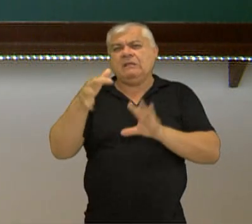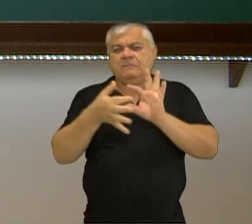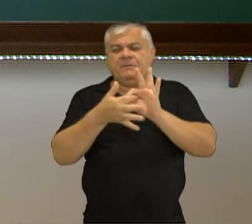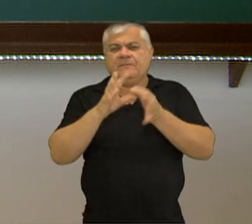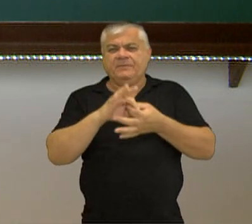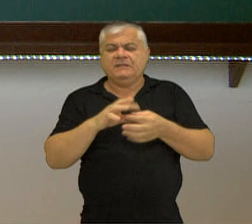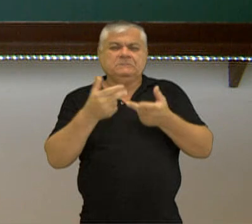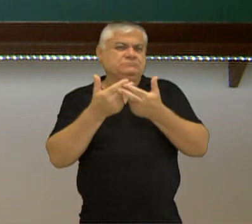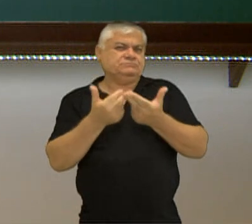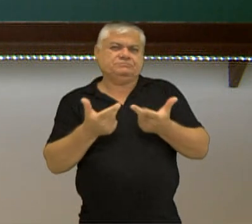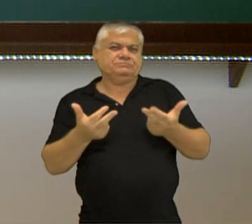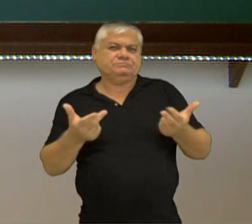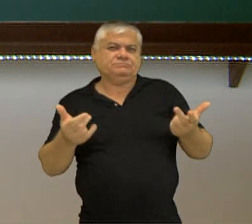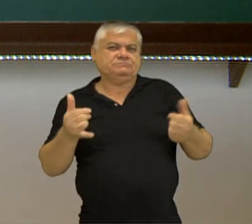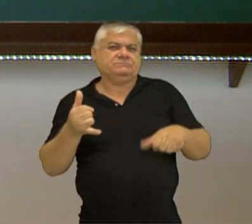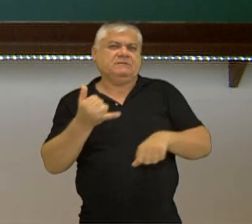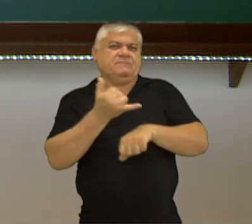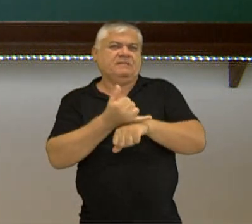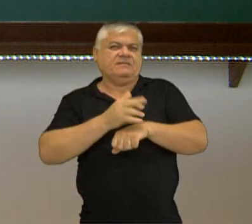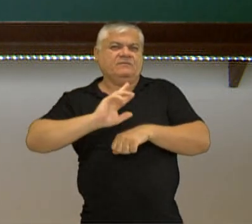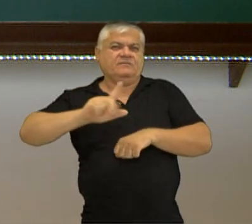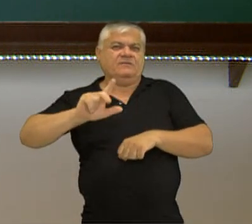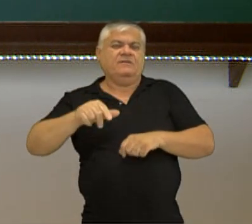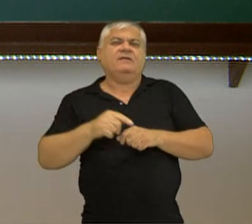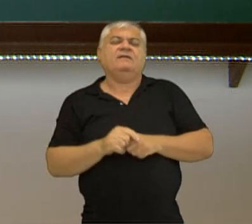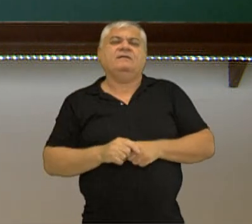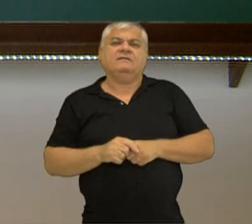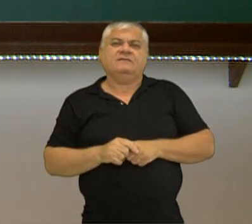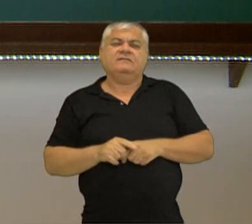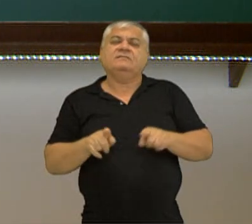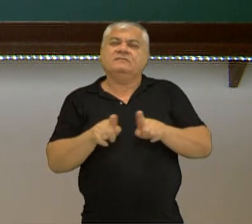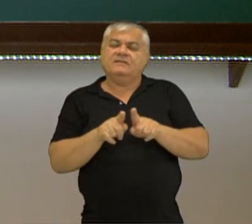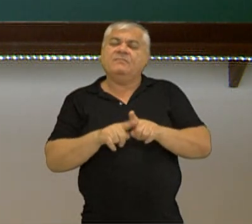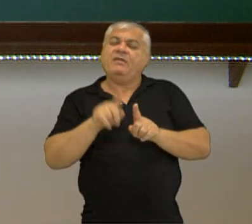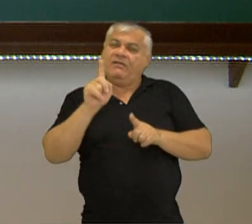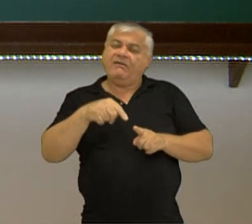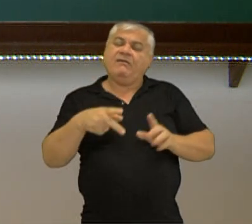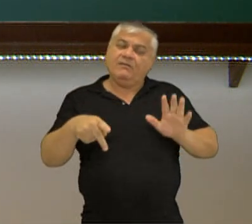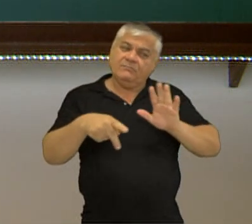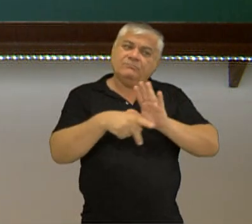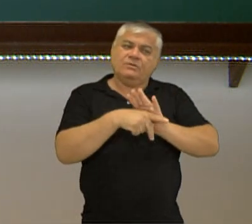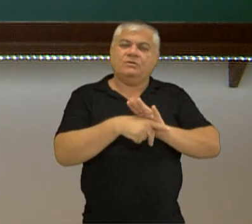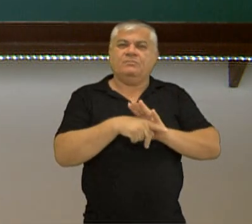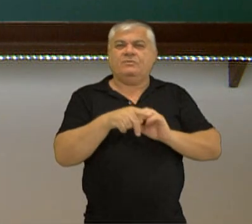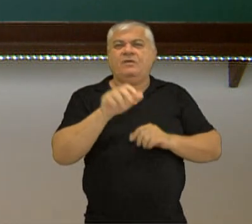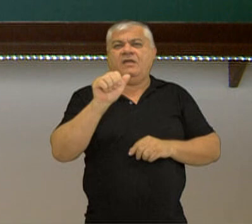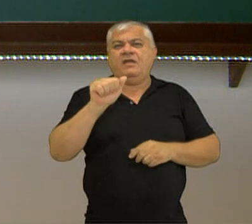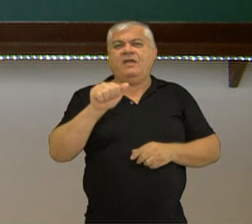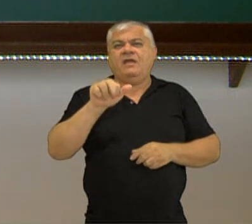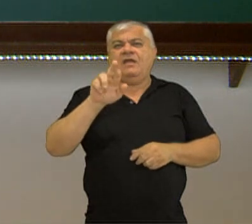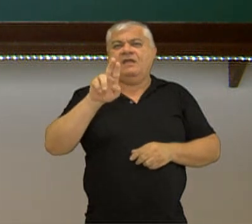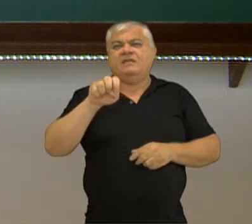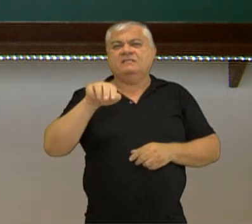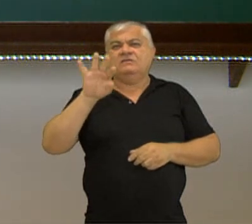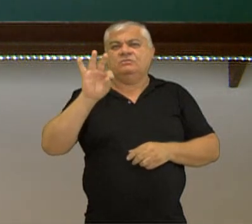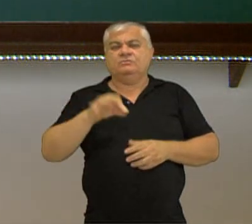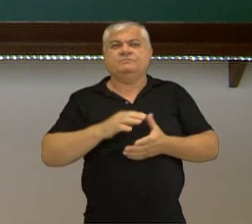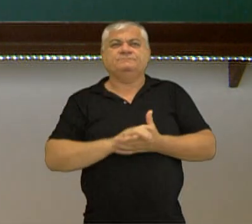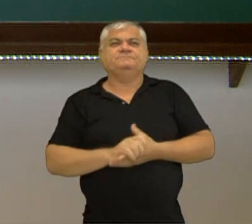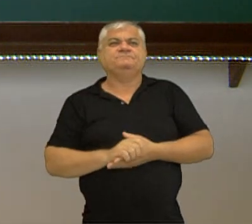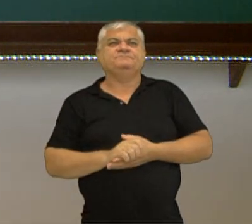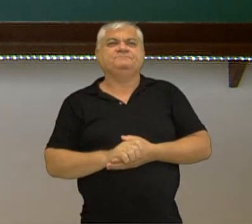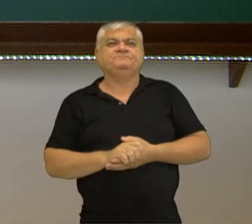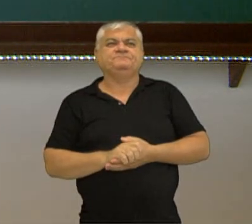tantos outros que são não metais que formam a composição do próprio arenito, beleza? Voltando